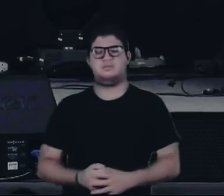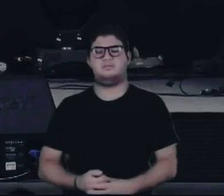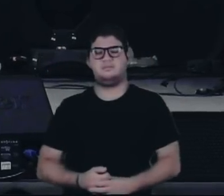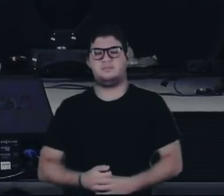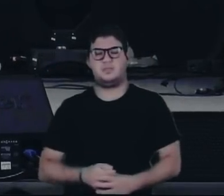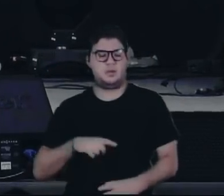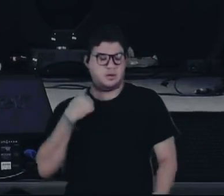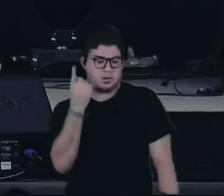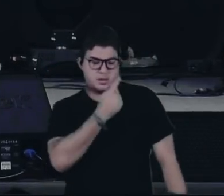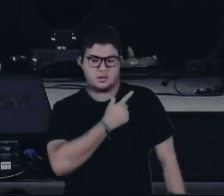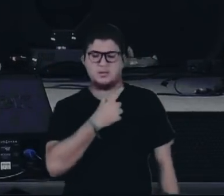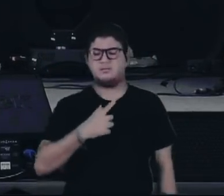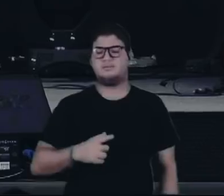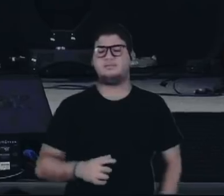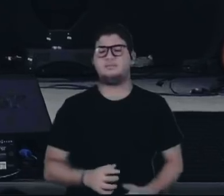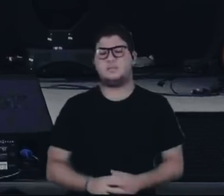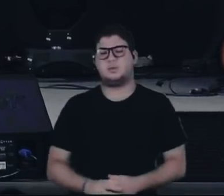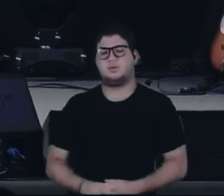Quando a gente